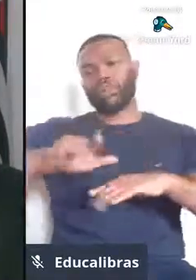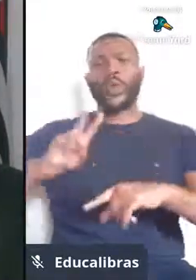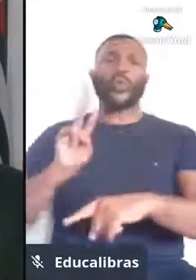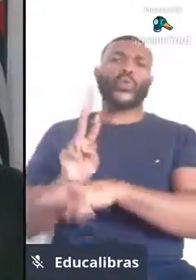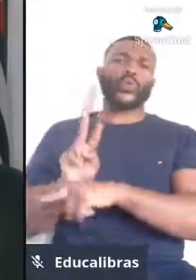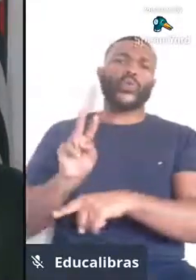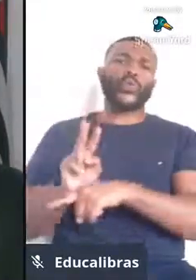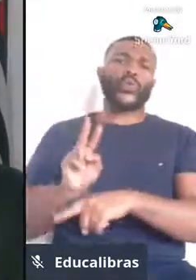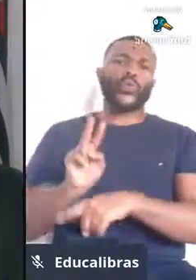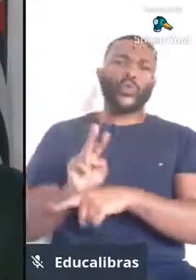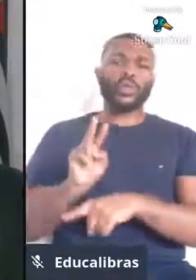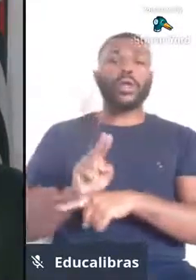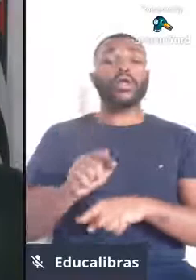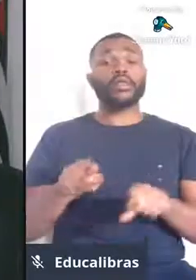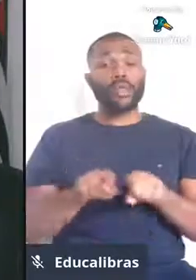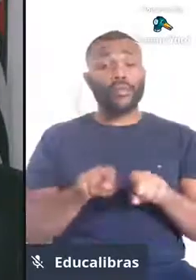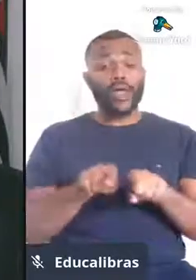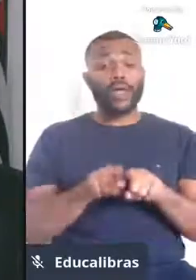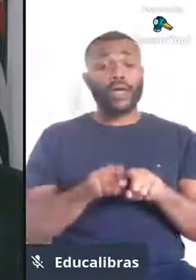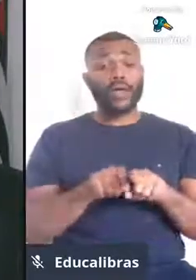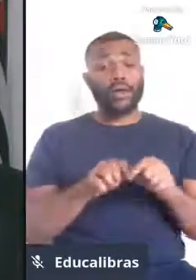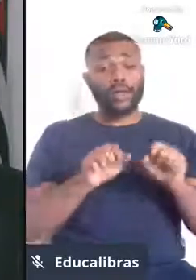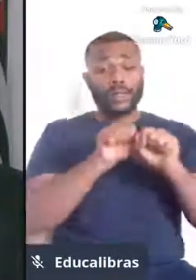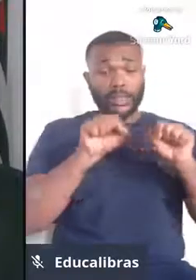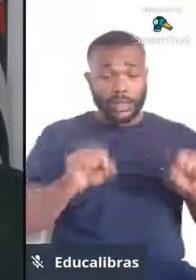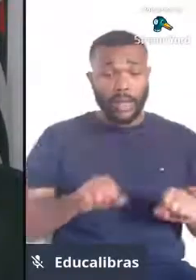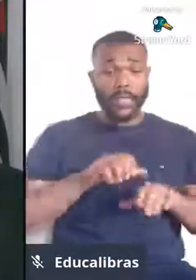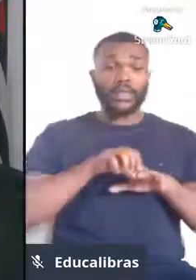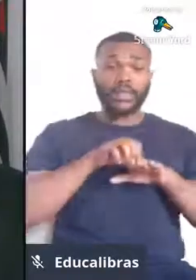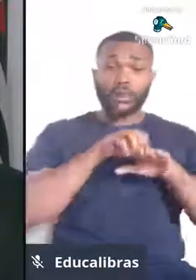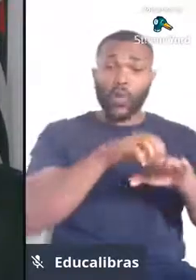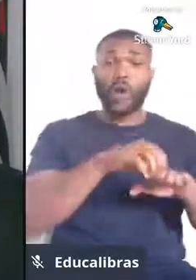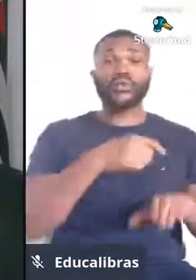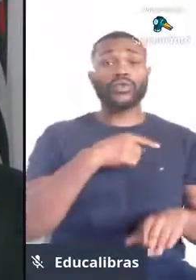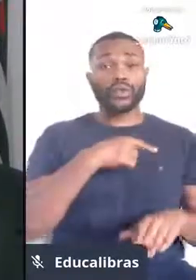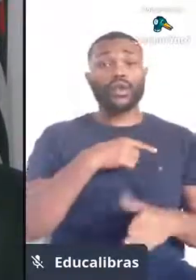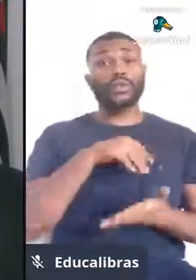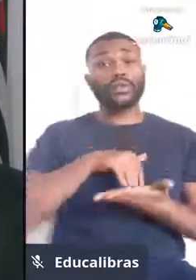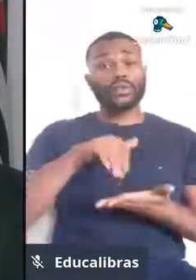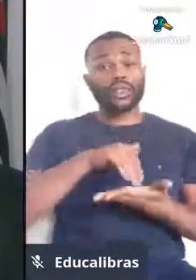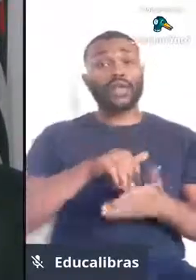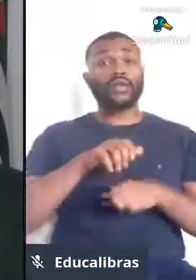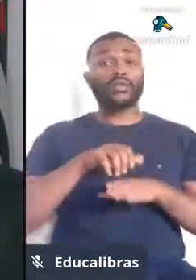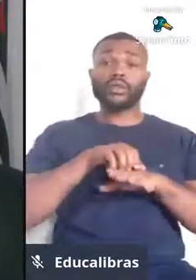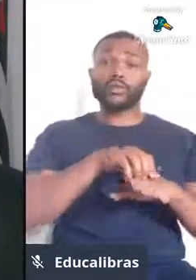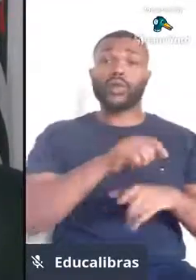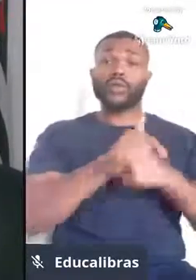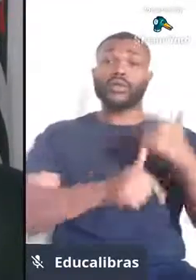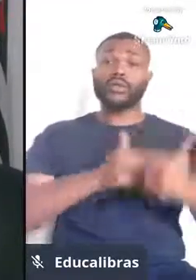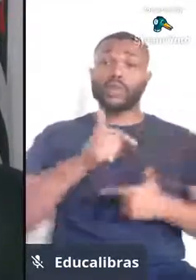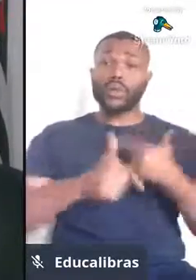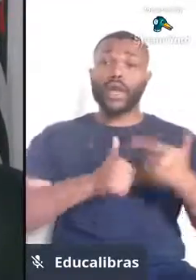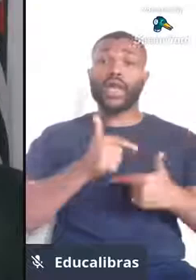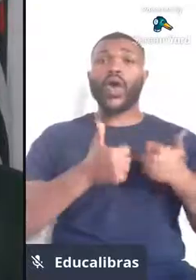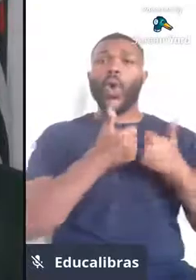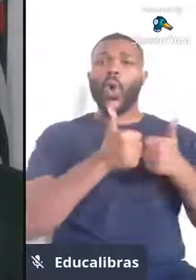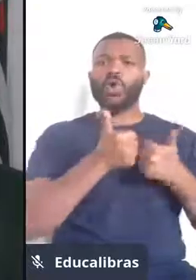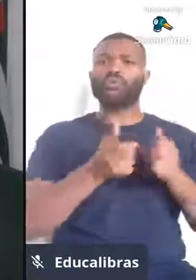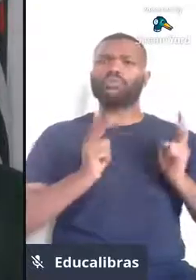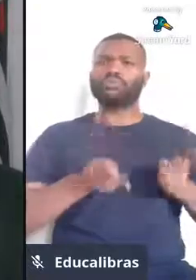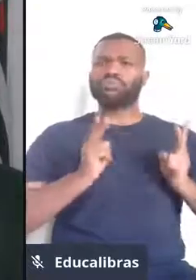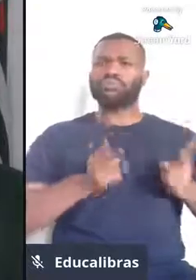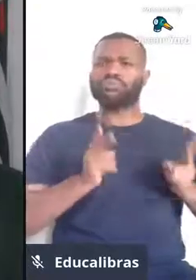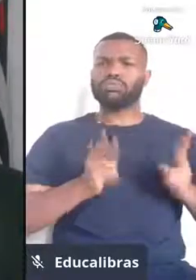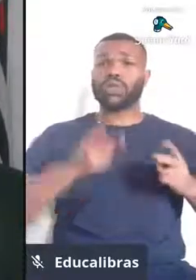o sistema de transportes funcionando, né? O secretário de Transportes aí atuando para que o serviço não pare, para que os